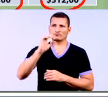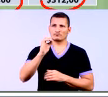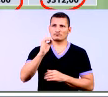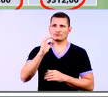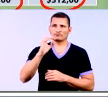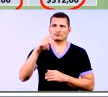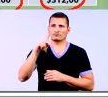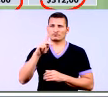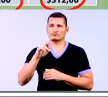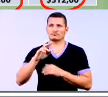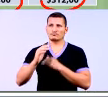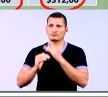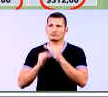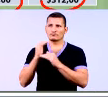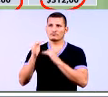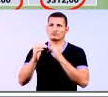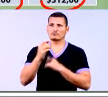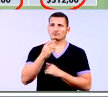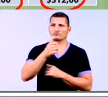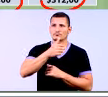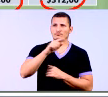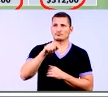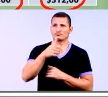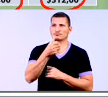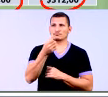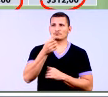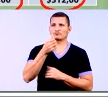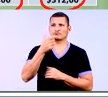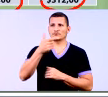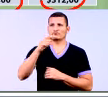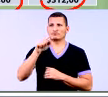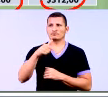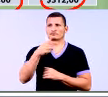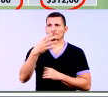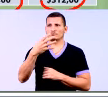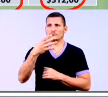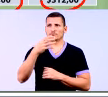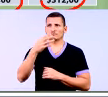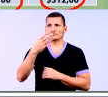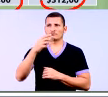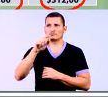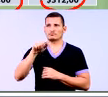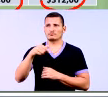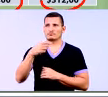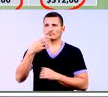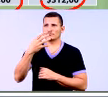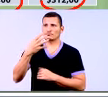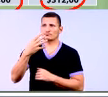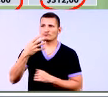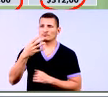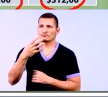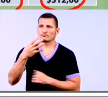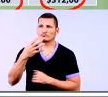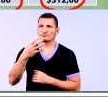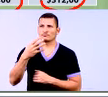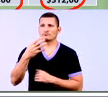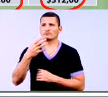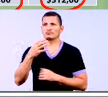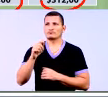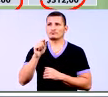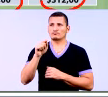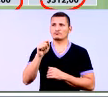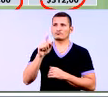ó, 1,6, 2,4, 2,6, subiu um pouquinho aqui, Fábio, 3,4. Ué, esse aqui não é